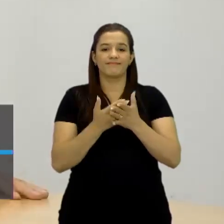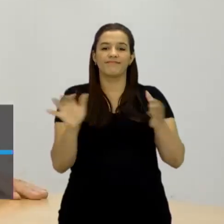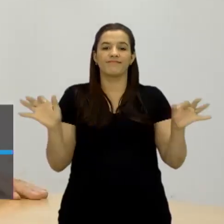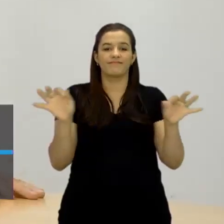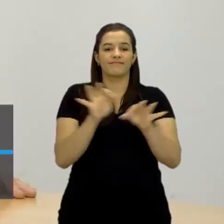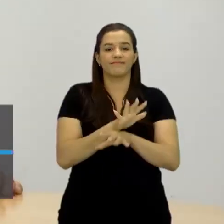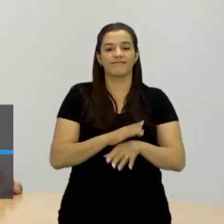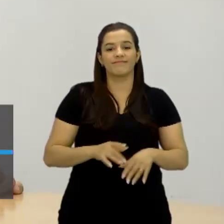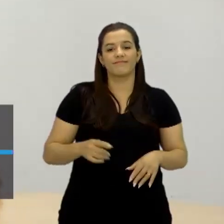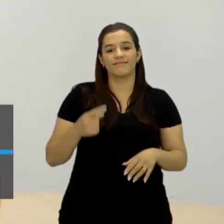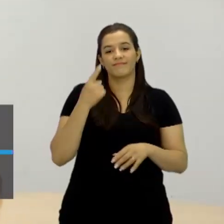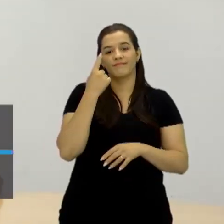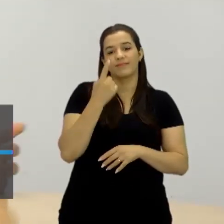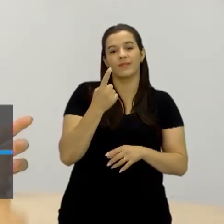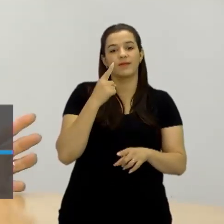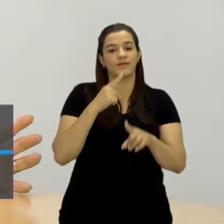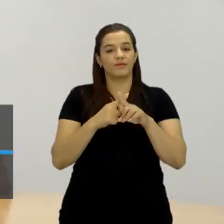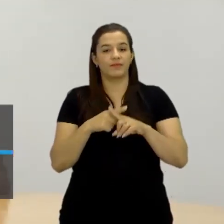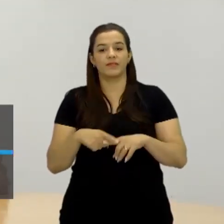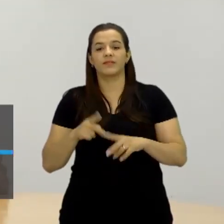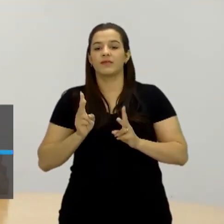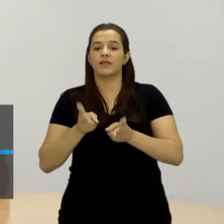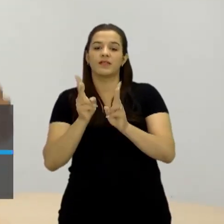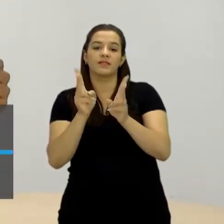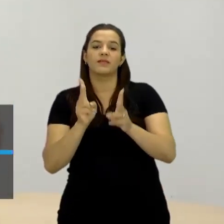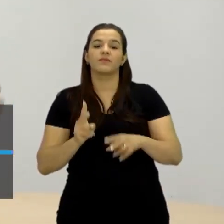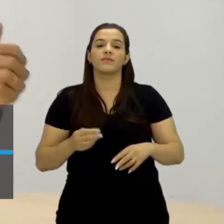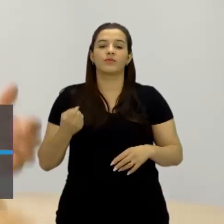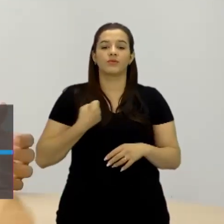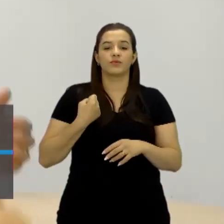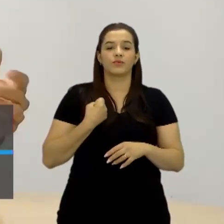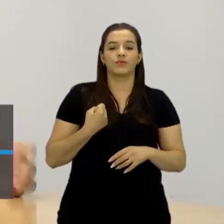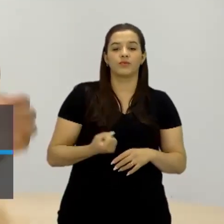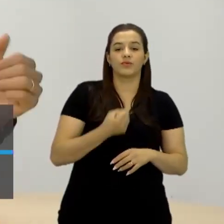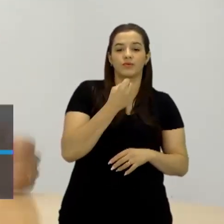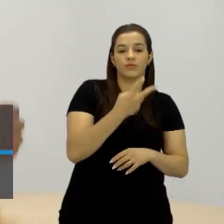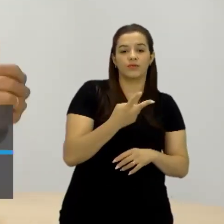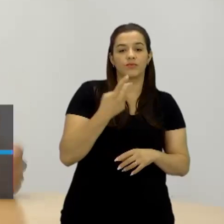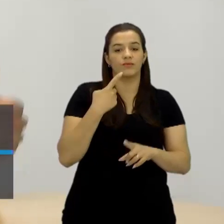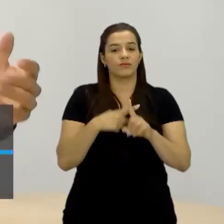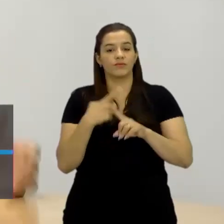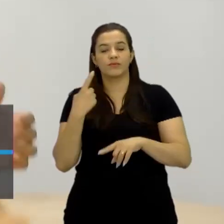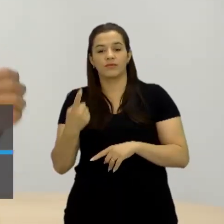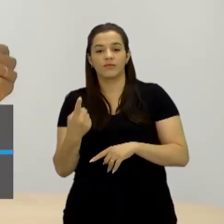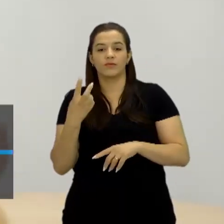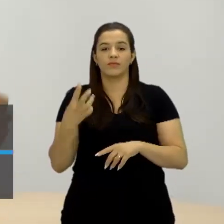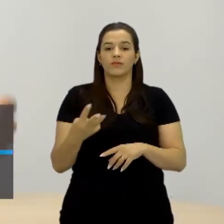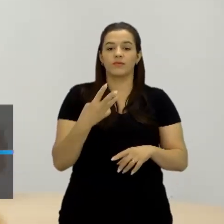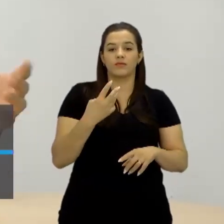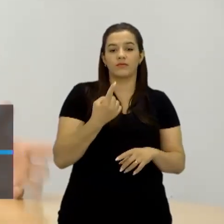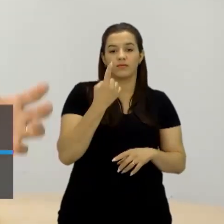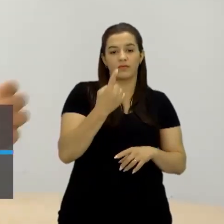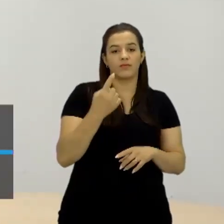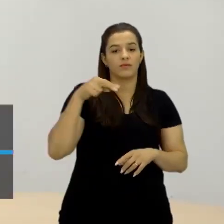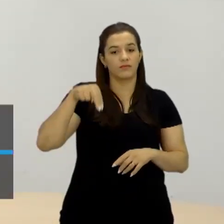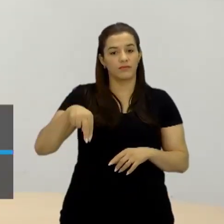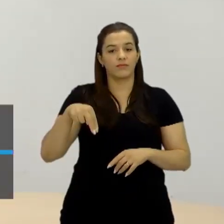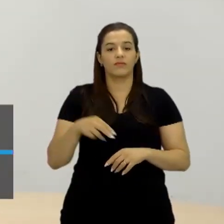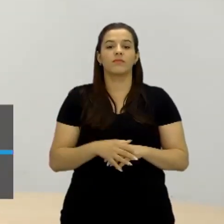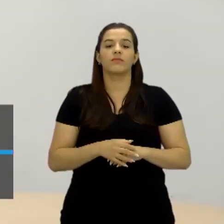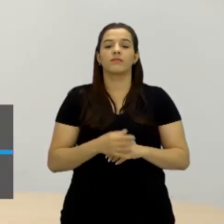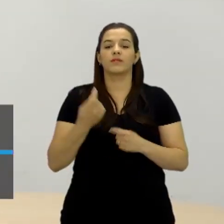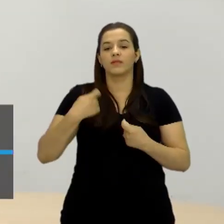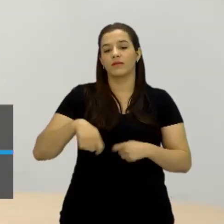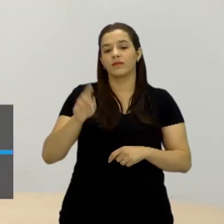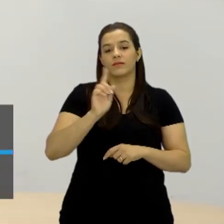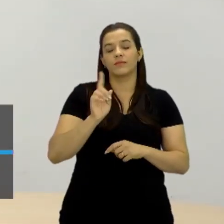Porque 1 vezes qualquer coisa é sempre qualquer coisa. Qualquer coisa. 2 vezes 1, 2. 3 vezes 1, 3. Então, 1 vez N, N. Então, não precisa